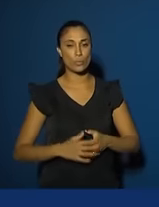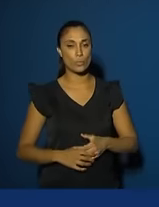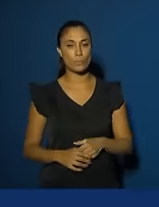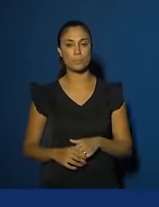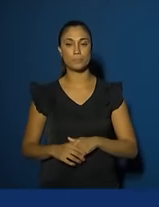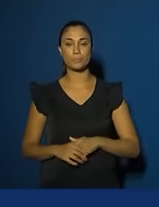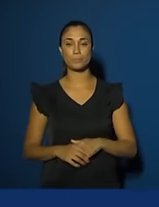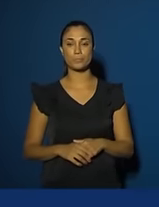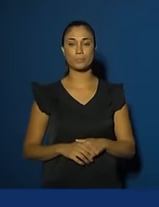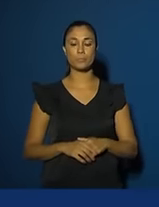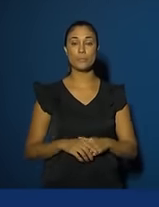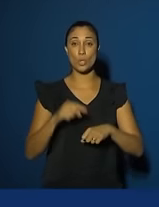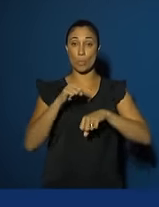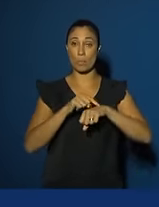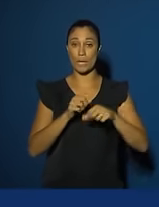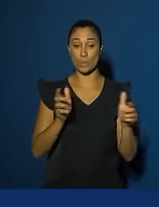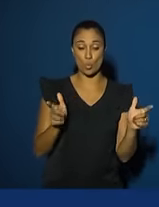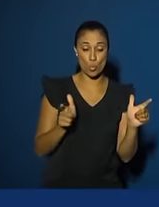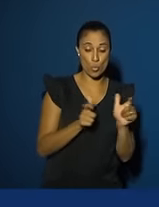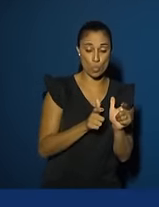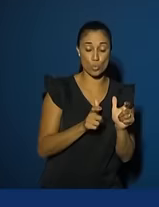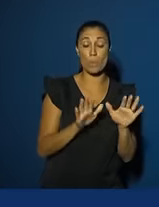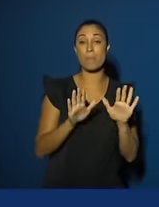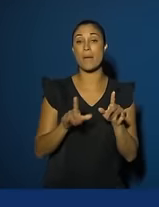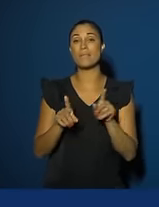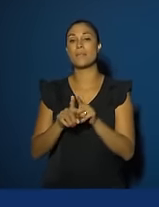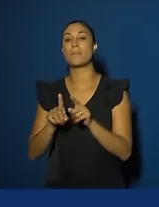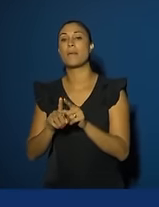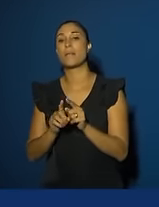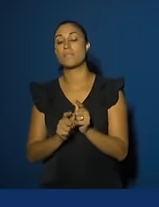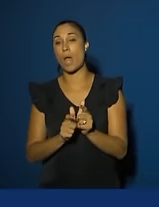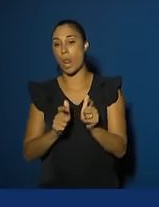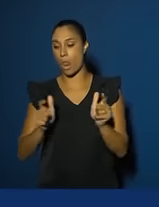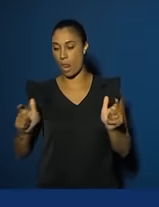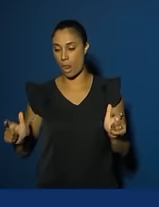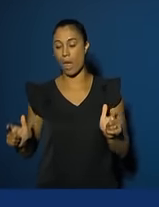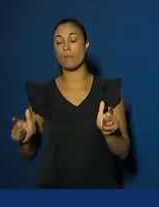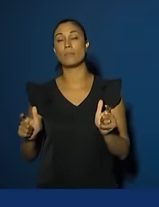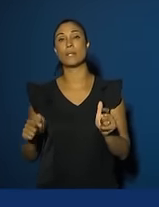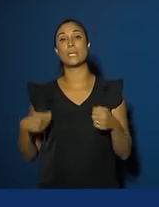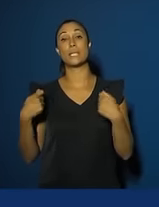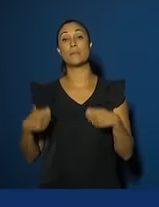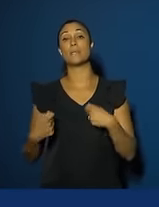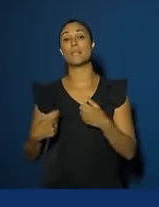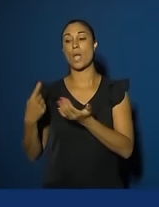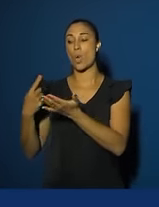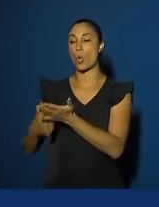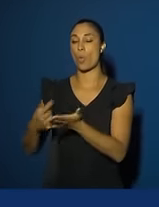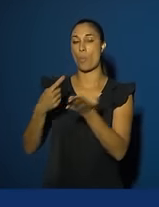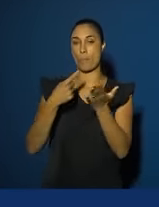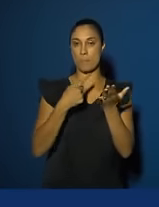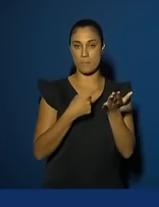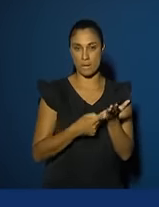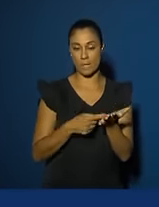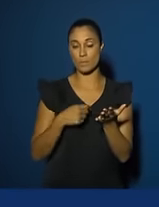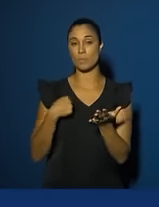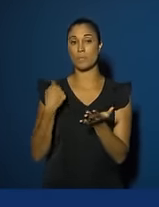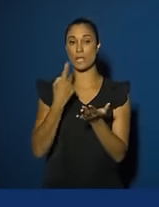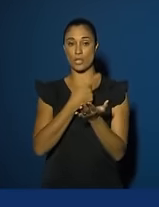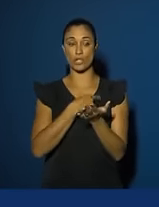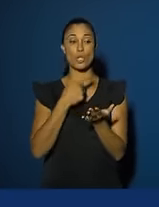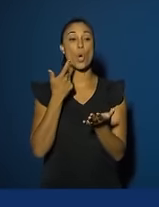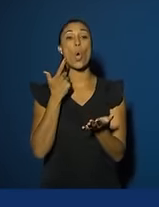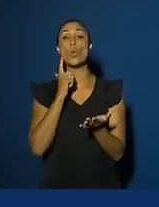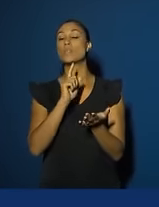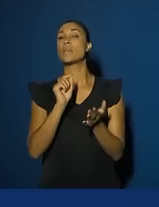de curto prazo Mas eu vejo um Horizonte de médio e longo prazo que tem que ser combinados para que a gente para que